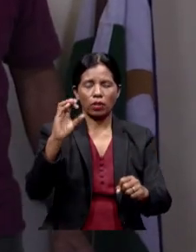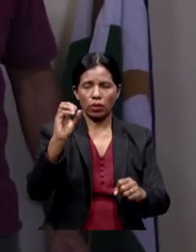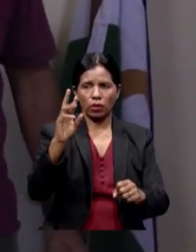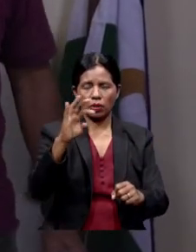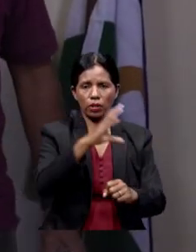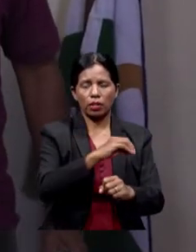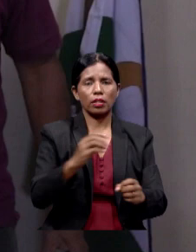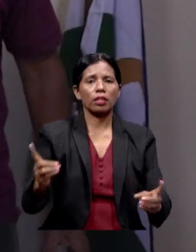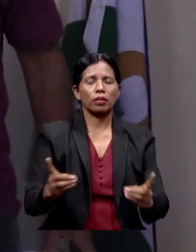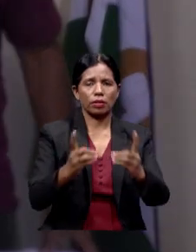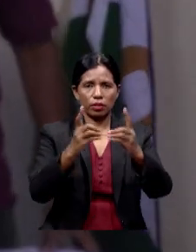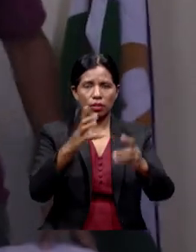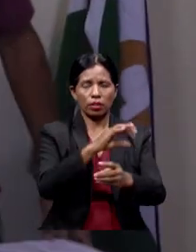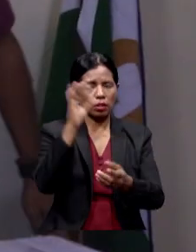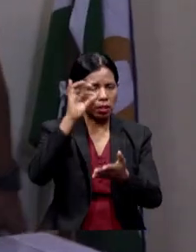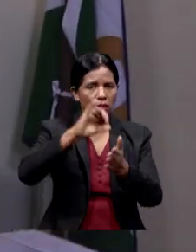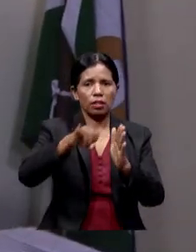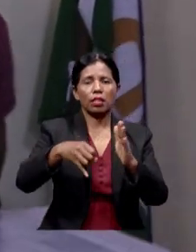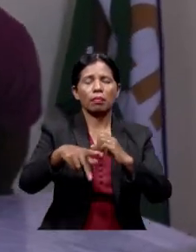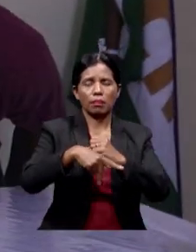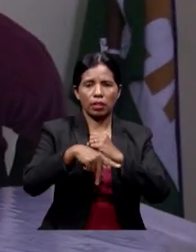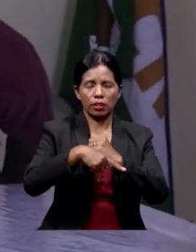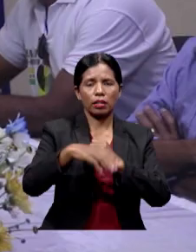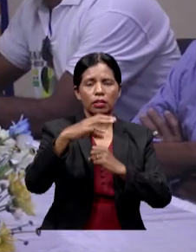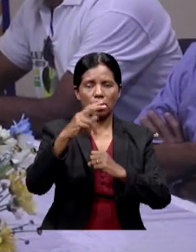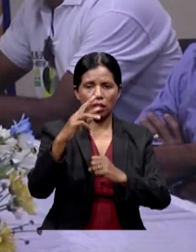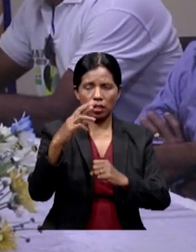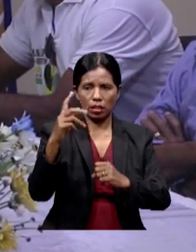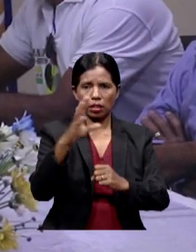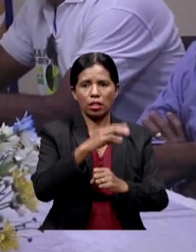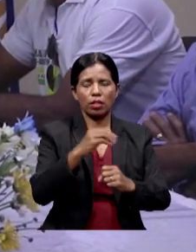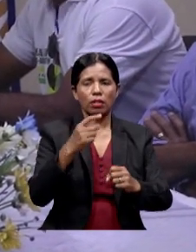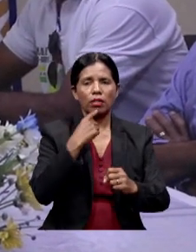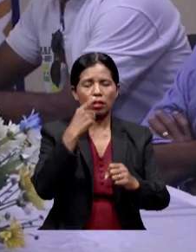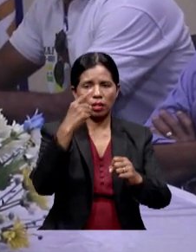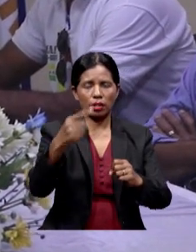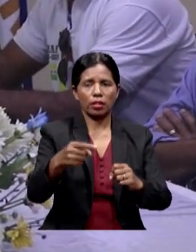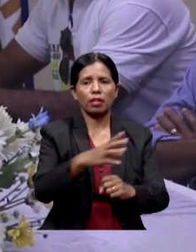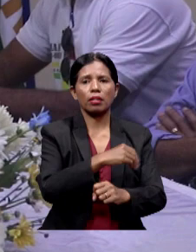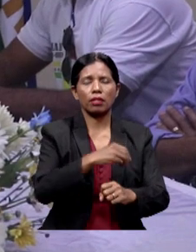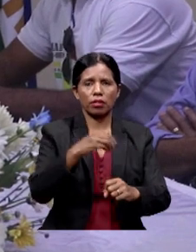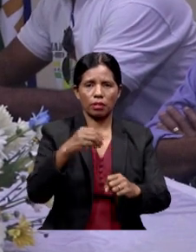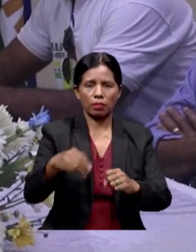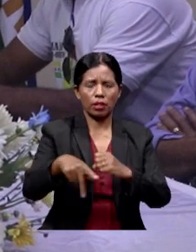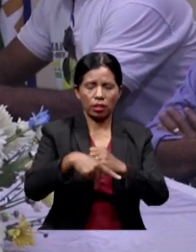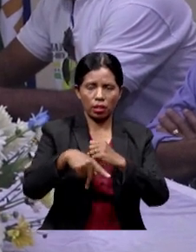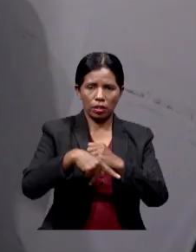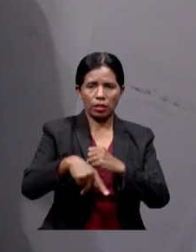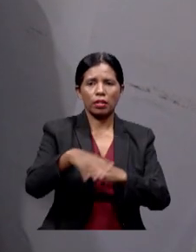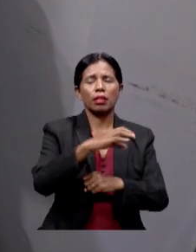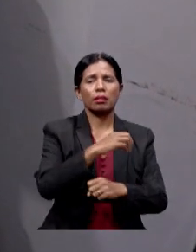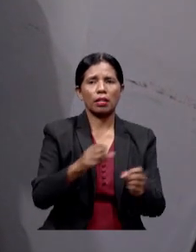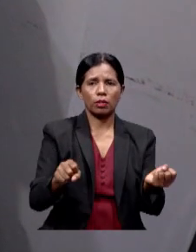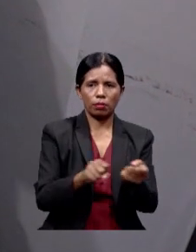ho secretario general partido CNT Francisco Calvadelai hodi afirma Pati Ford ne posição apoio partido CNT